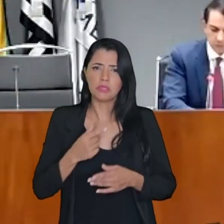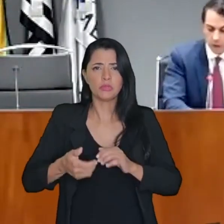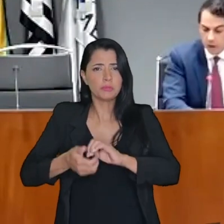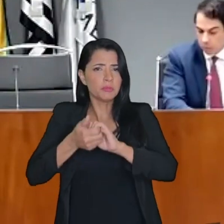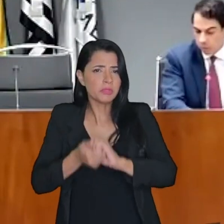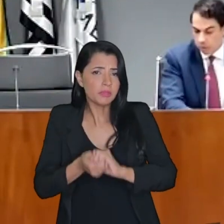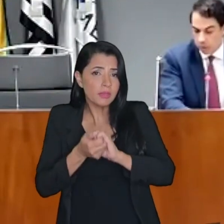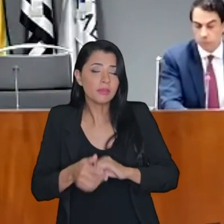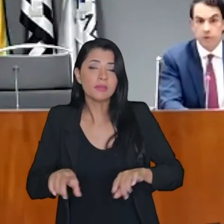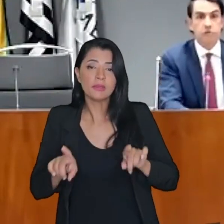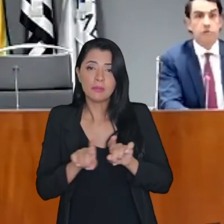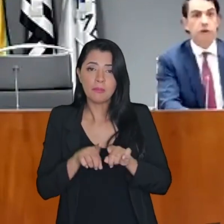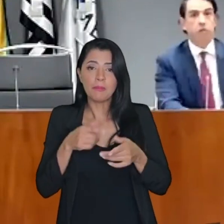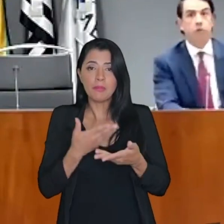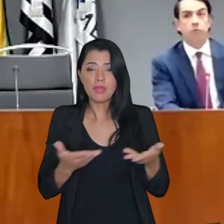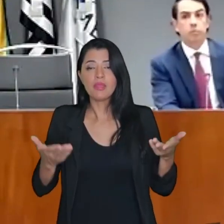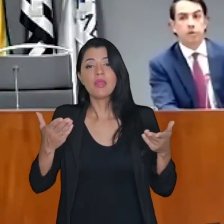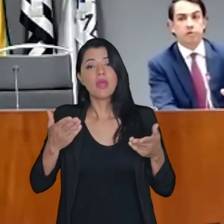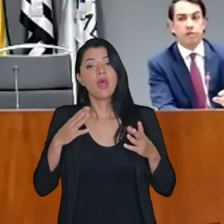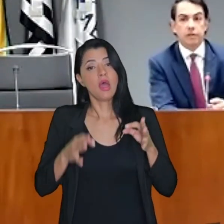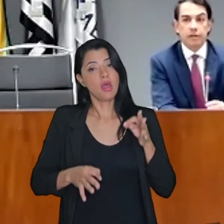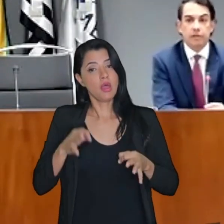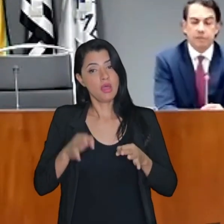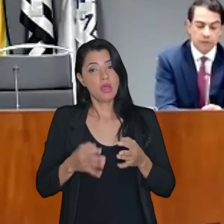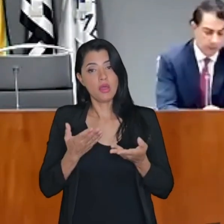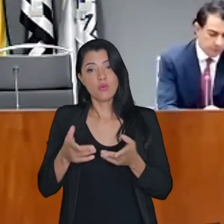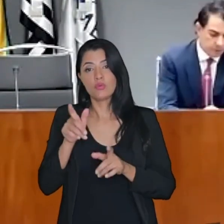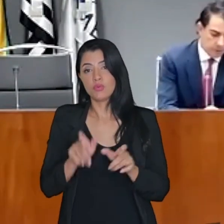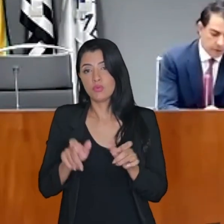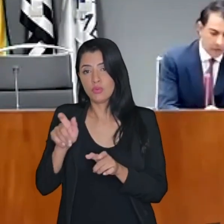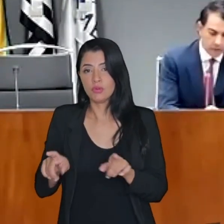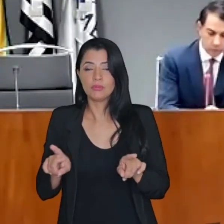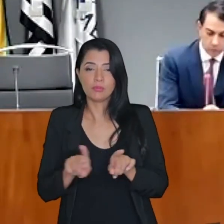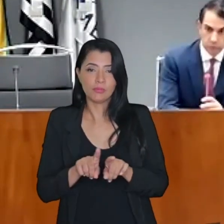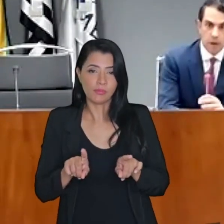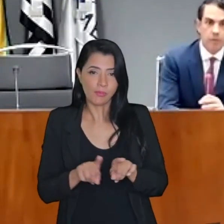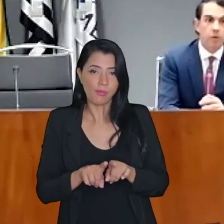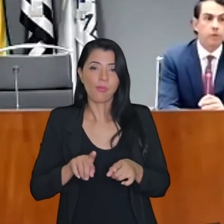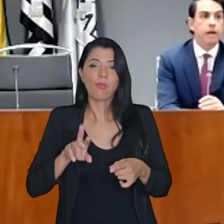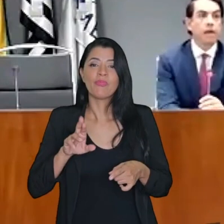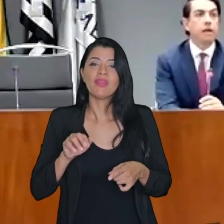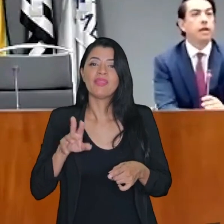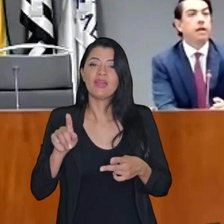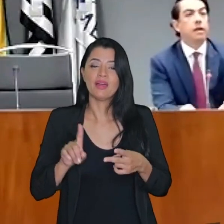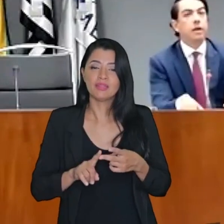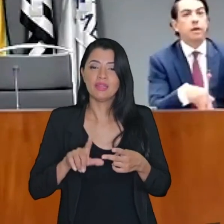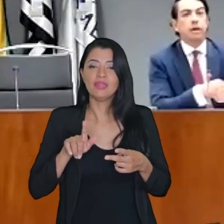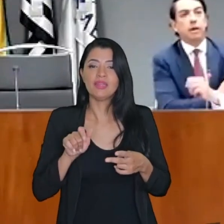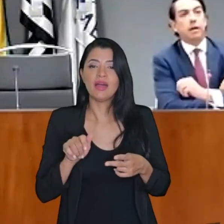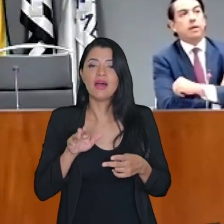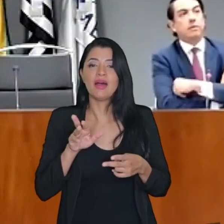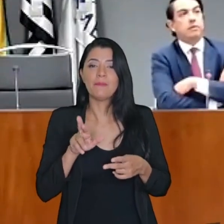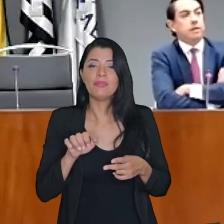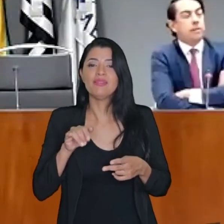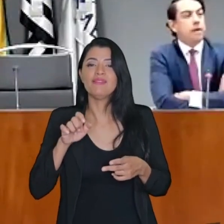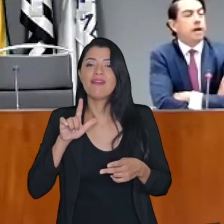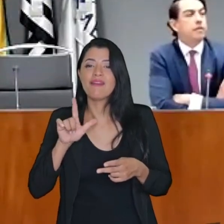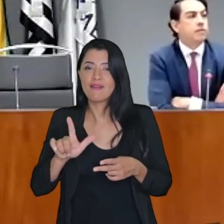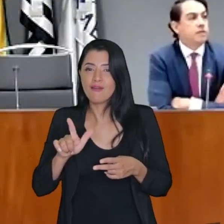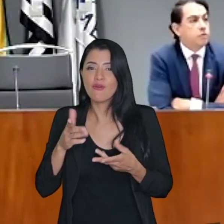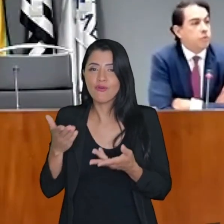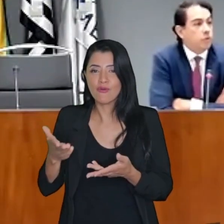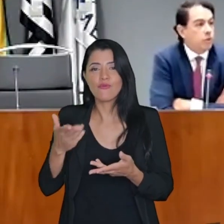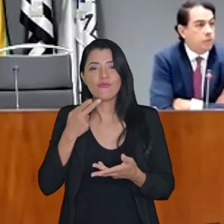registro especial aos magistrados Fausto Martim de Sanctis, Renata Lutuf e Gabriel Willey, dizer da